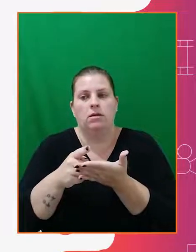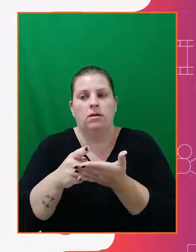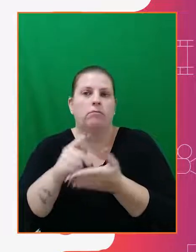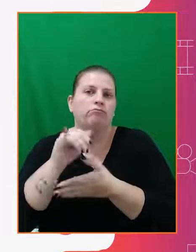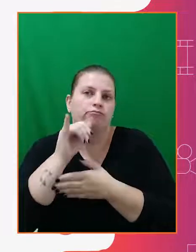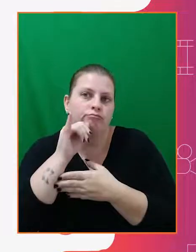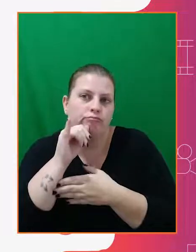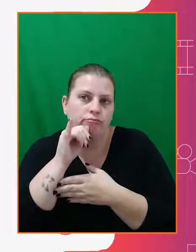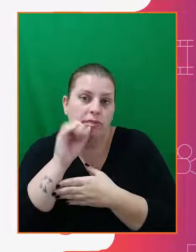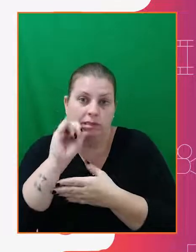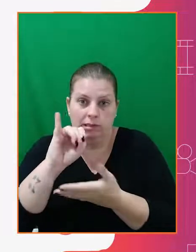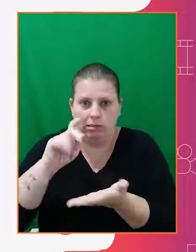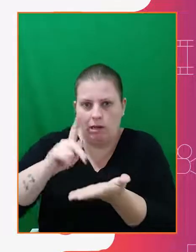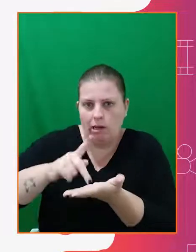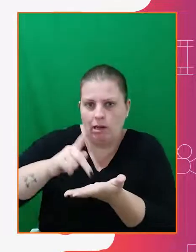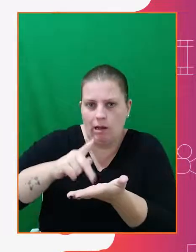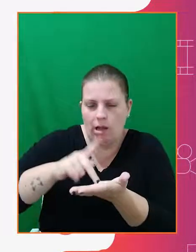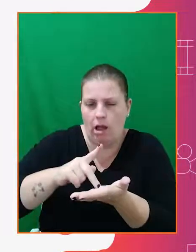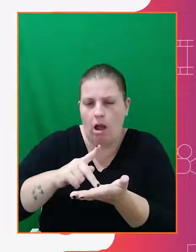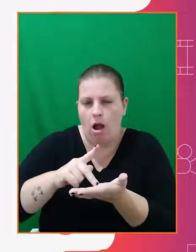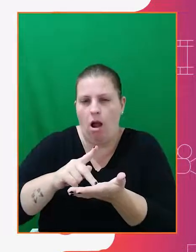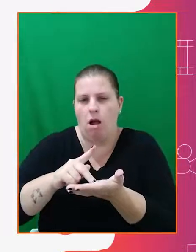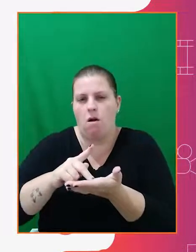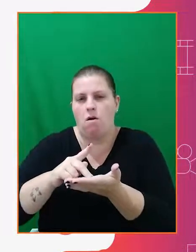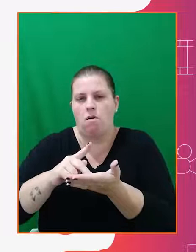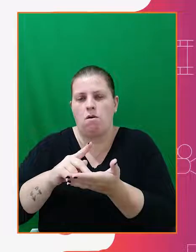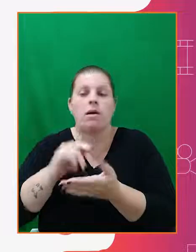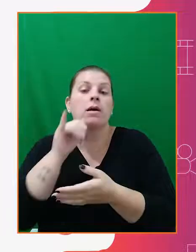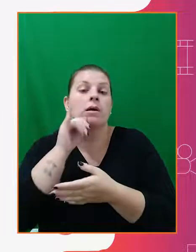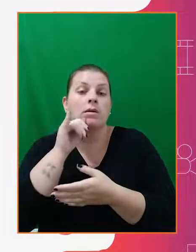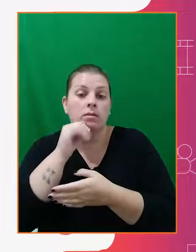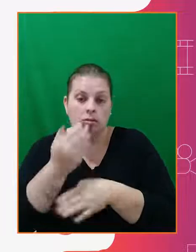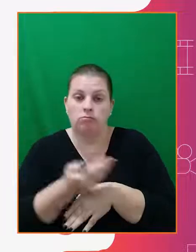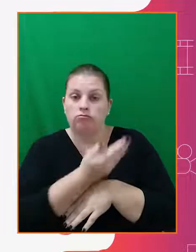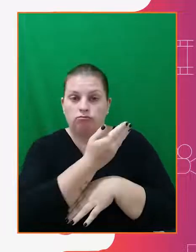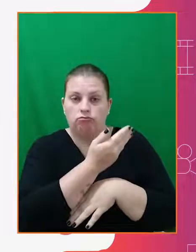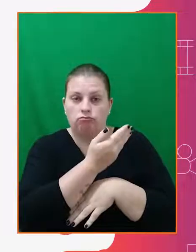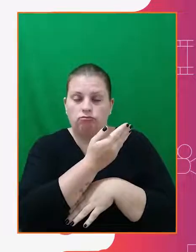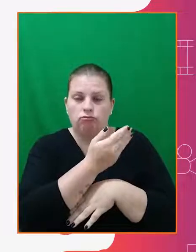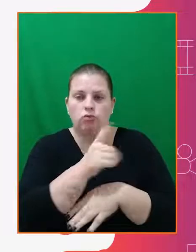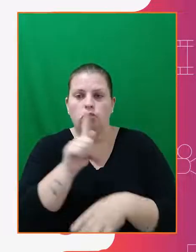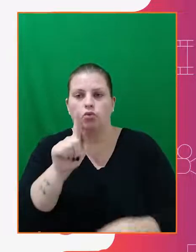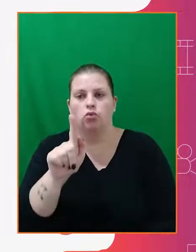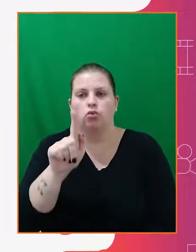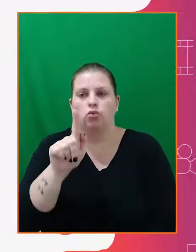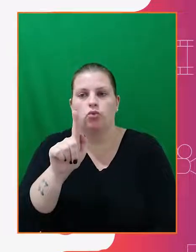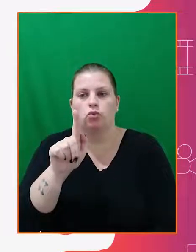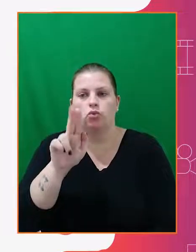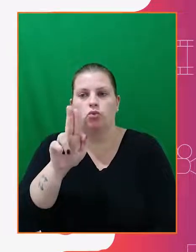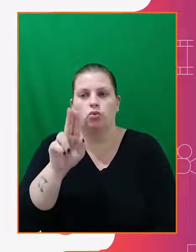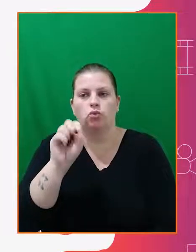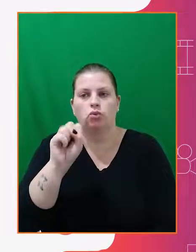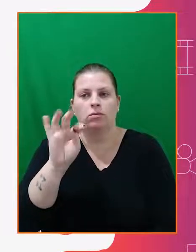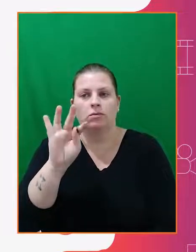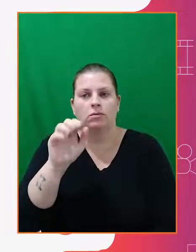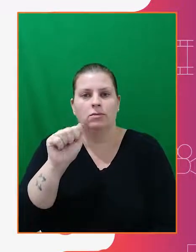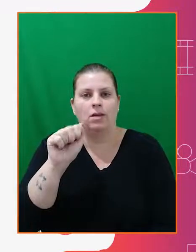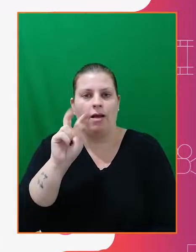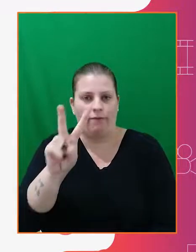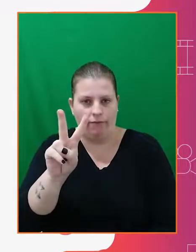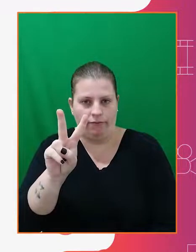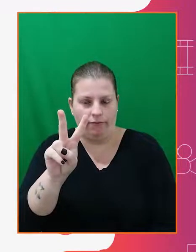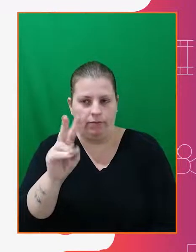desenho fosse real. Vamos ver um exemplo de uma gravura do Gustave Doré, um artista francês do